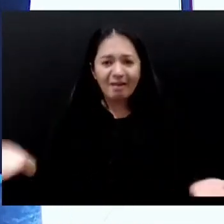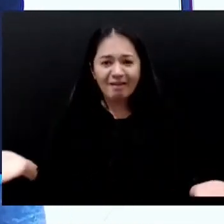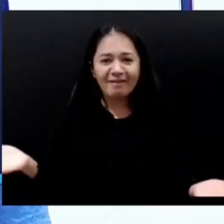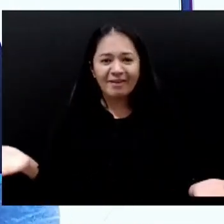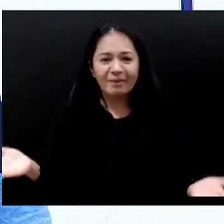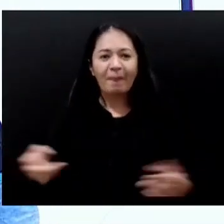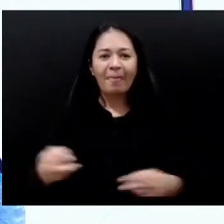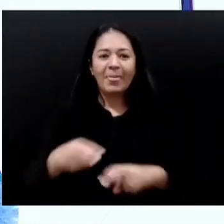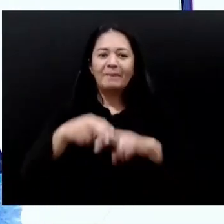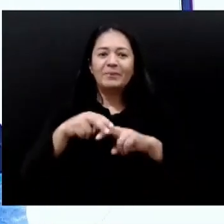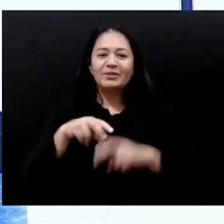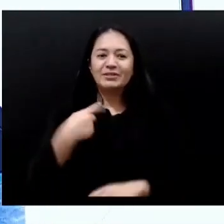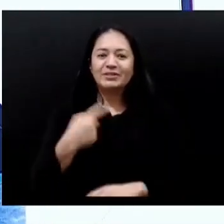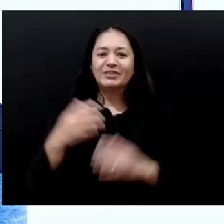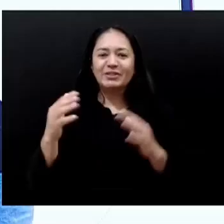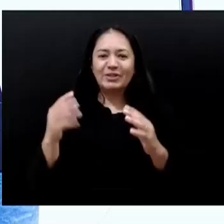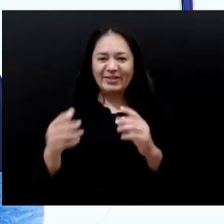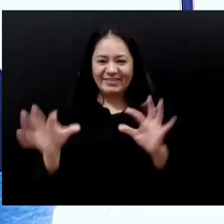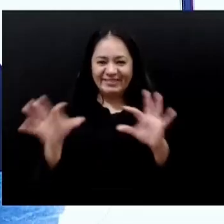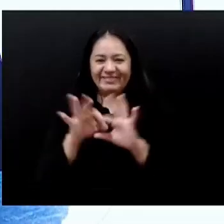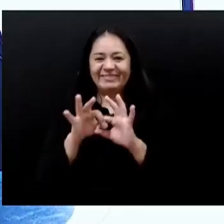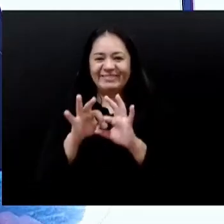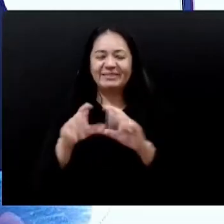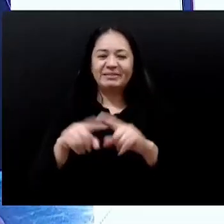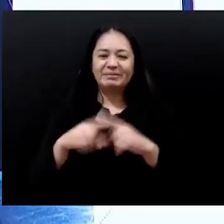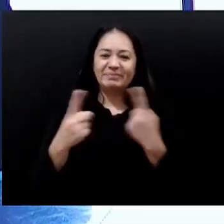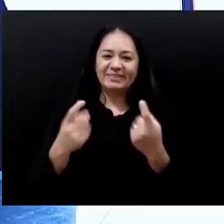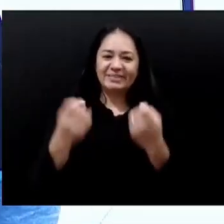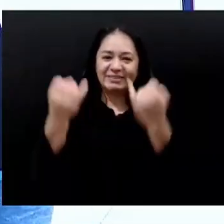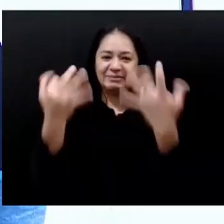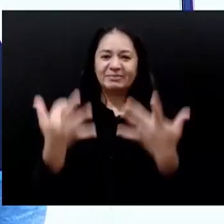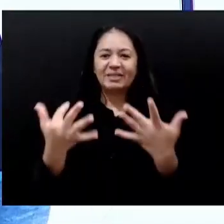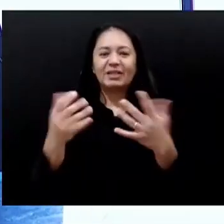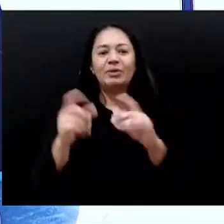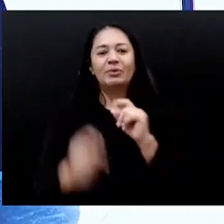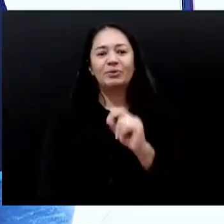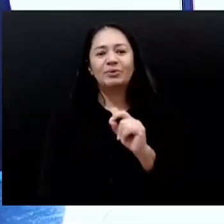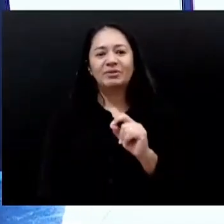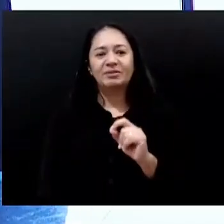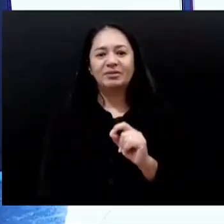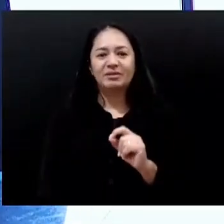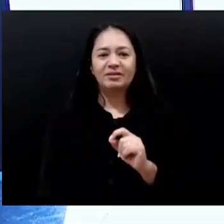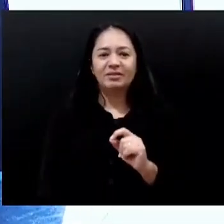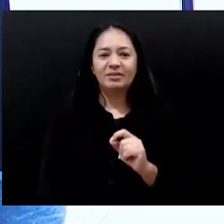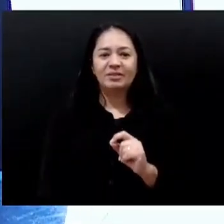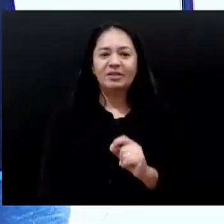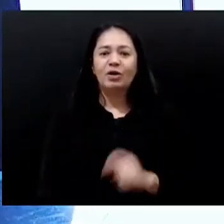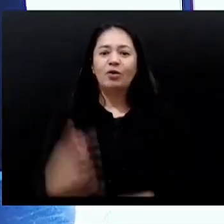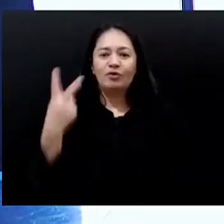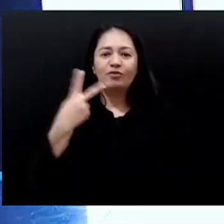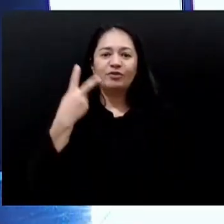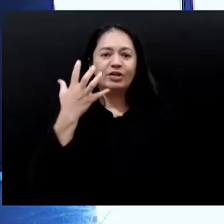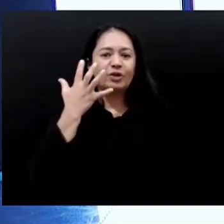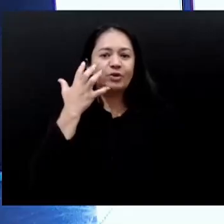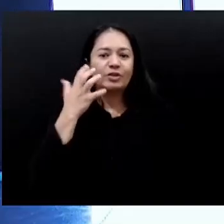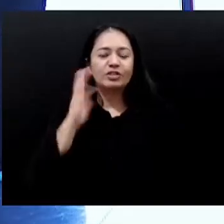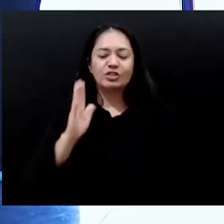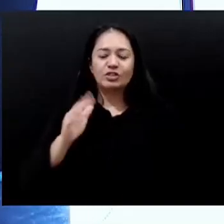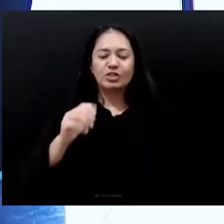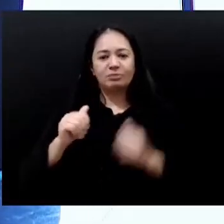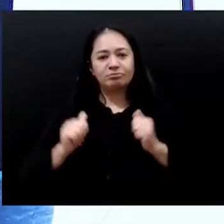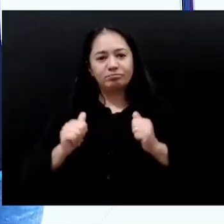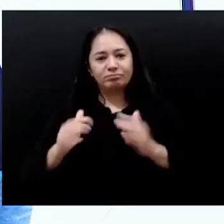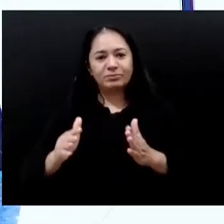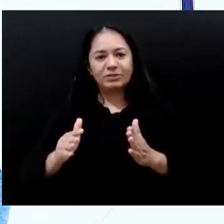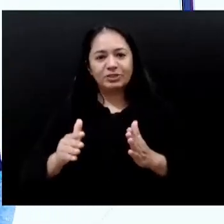temos em comum. Mas eu queria dizer que o vereador Igor, ele fez aí uma proposição